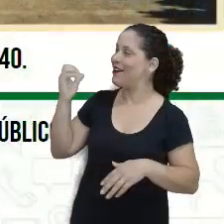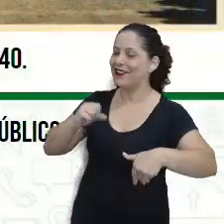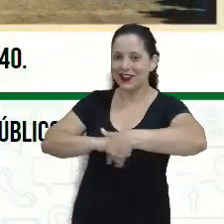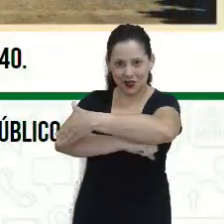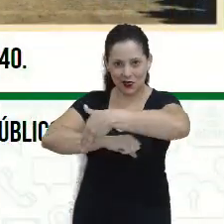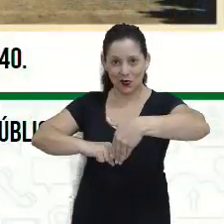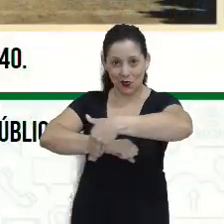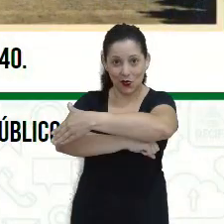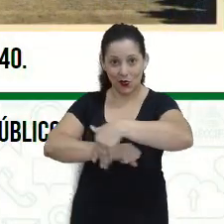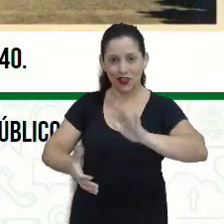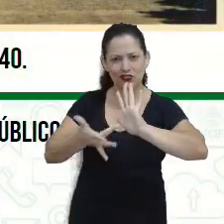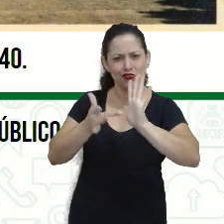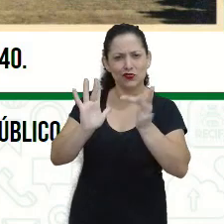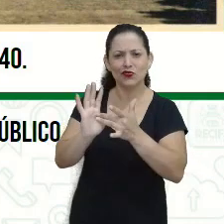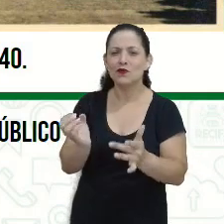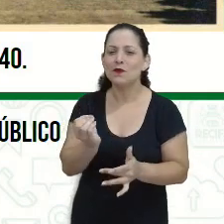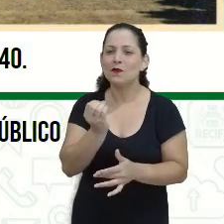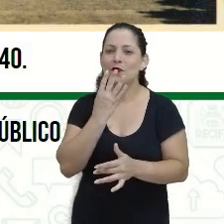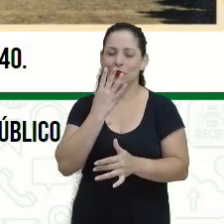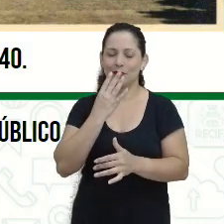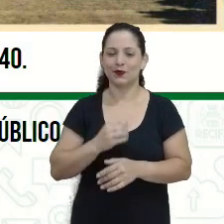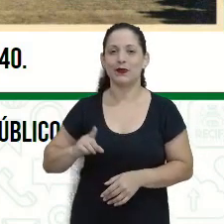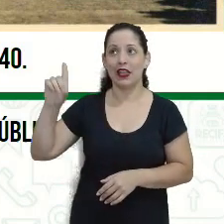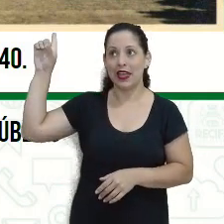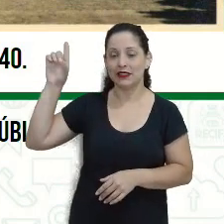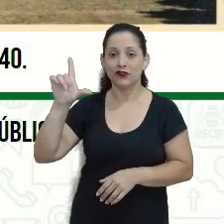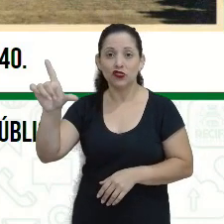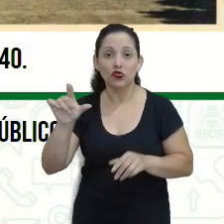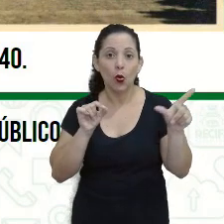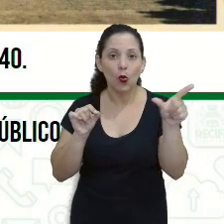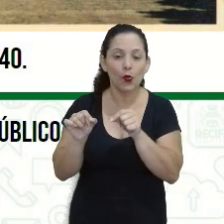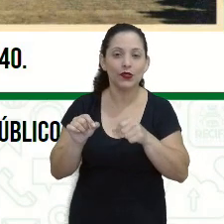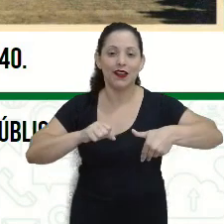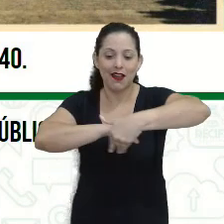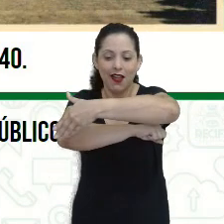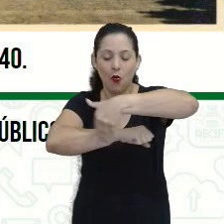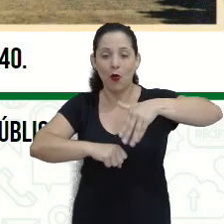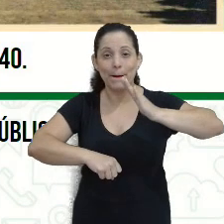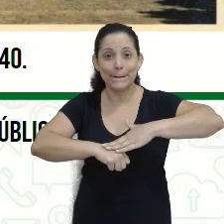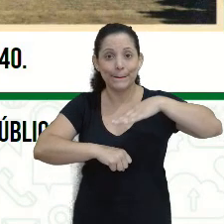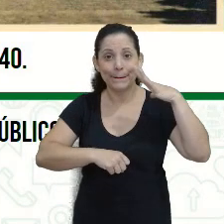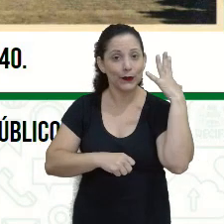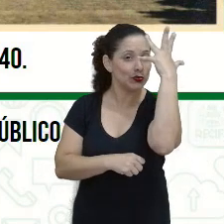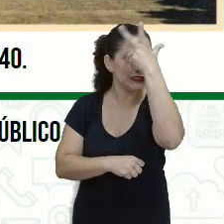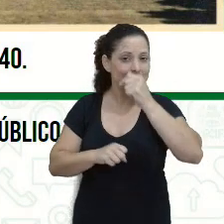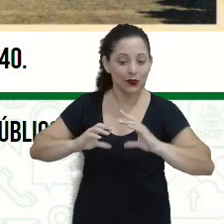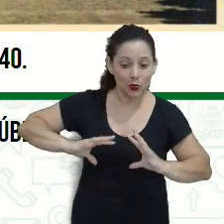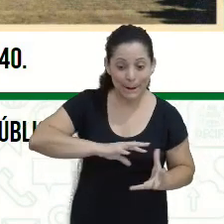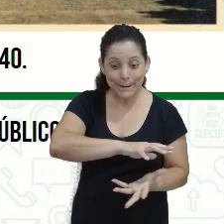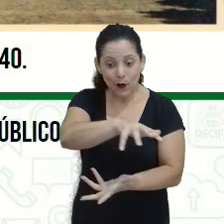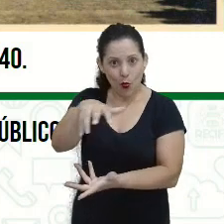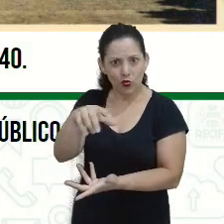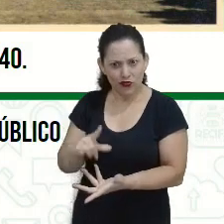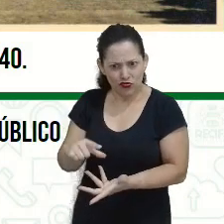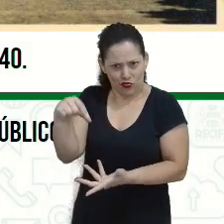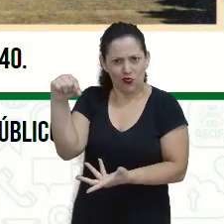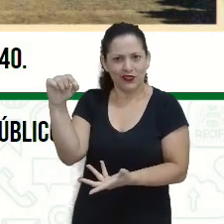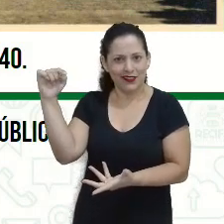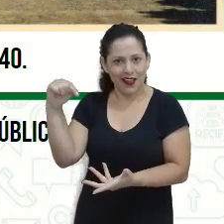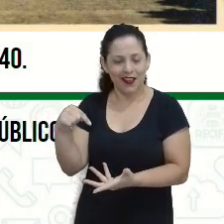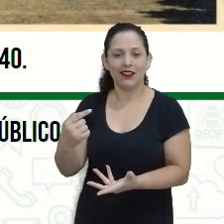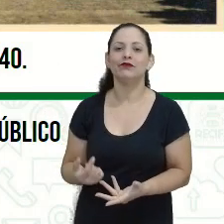gente. Ela foi escolhida, pessoal, como a terceira rua mais bonita do mundo. E não foi por nós, foi por uma